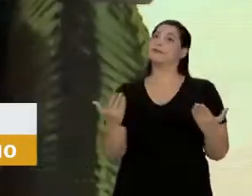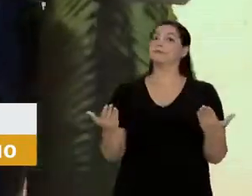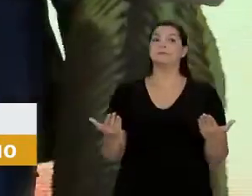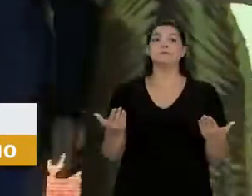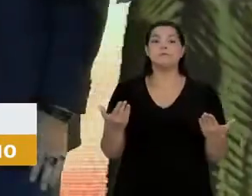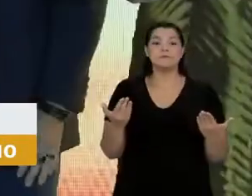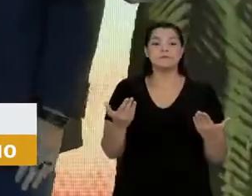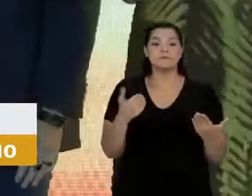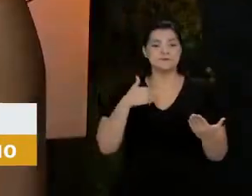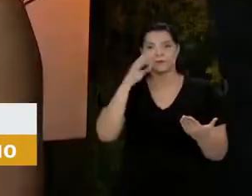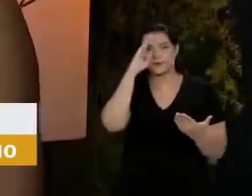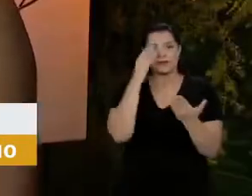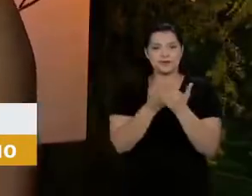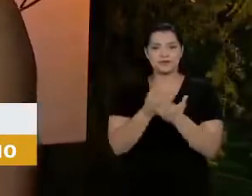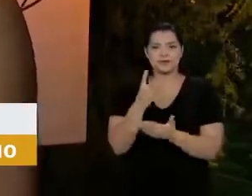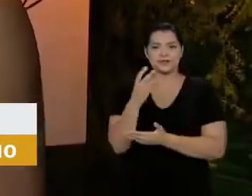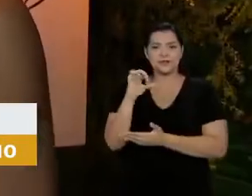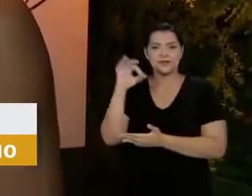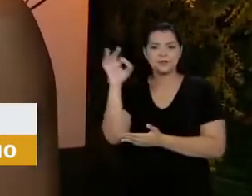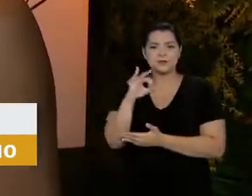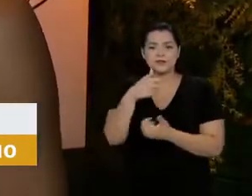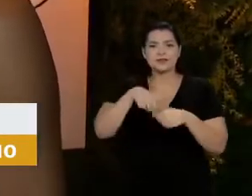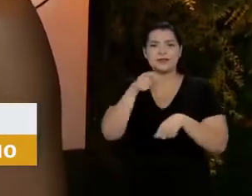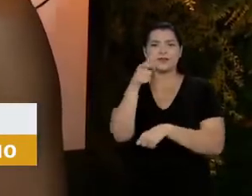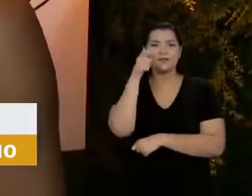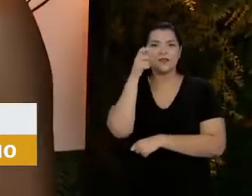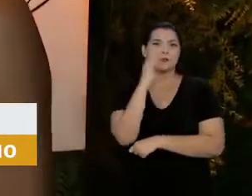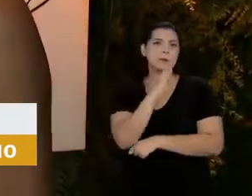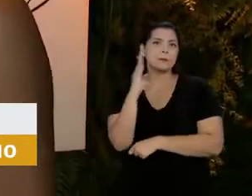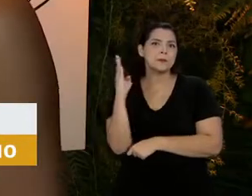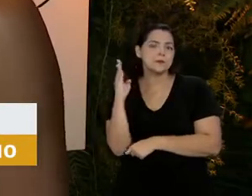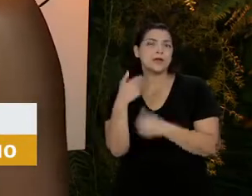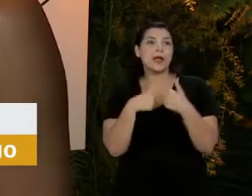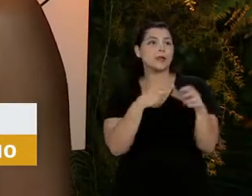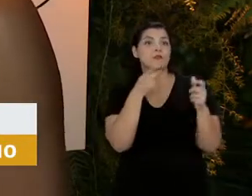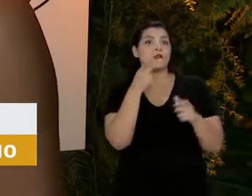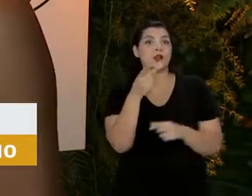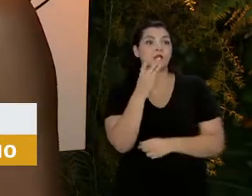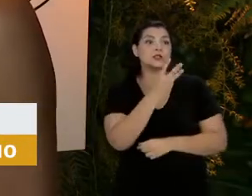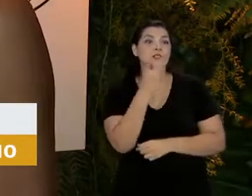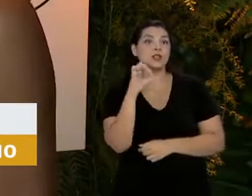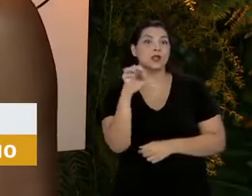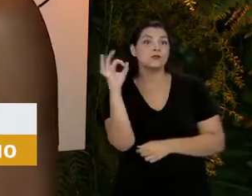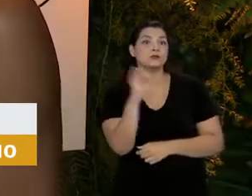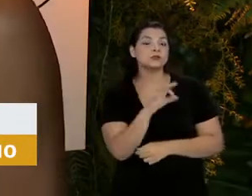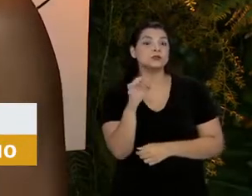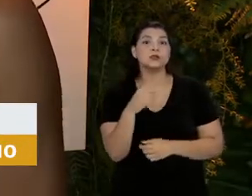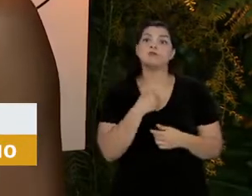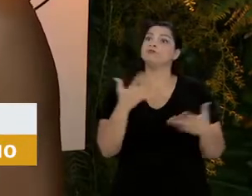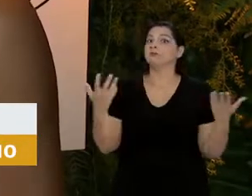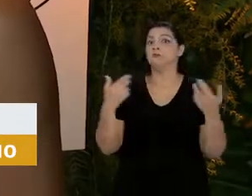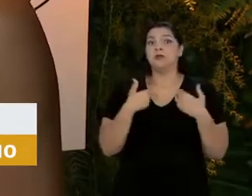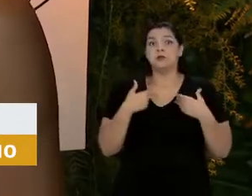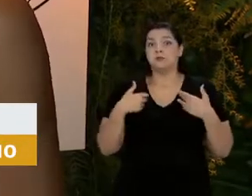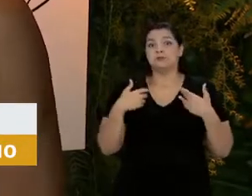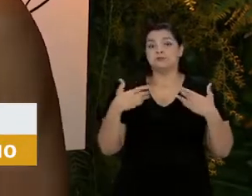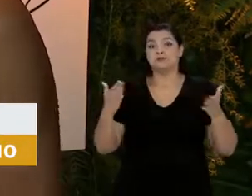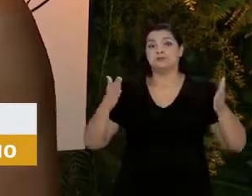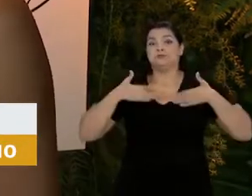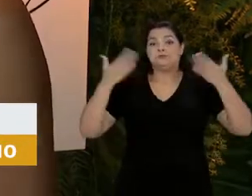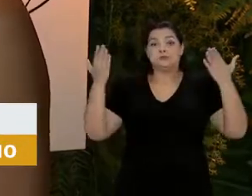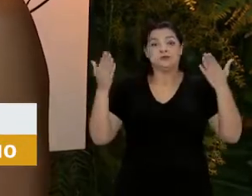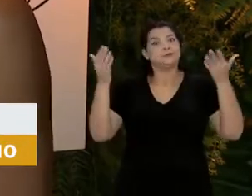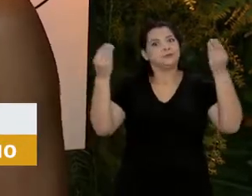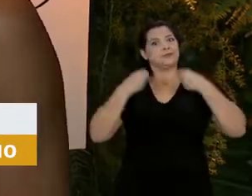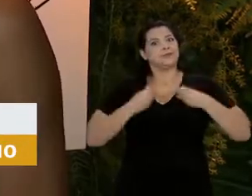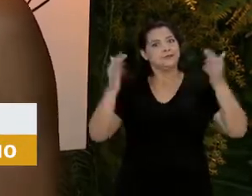no Big Brother, quando eles falaram 39% dos votos, eu não esperava, né, que fosse tudo isso de voto, mas eu fiquei